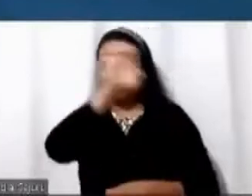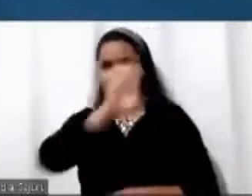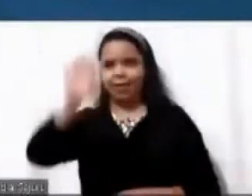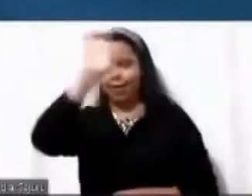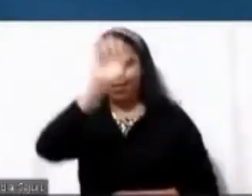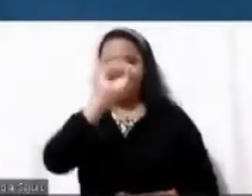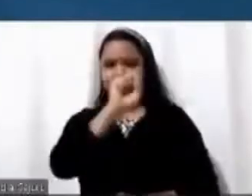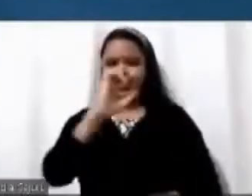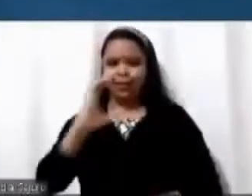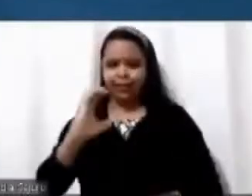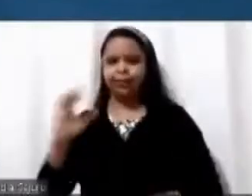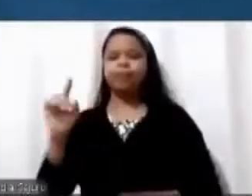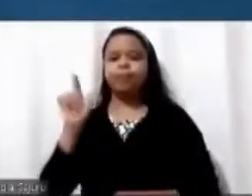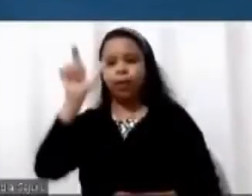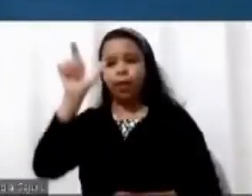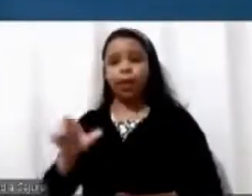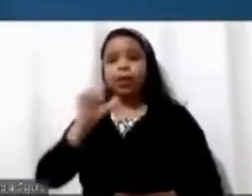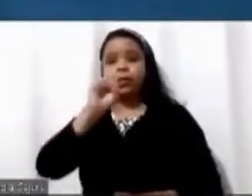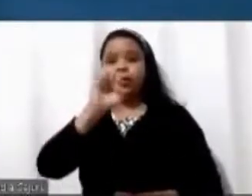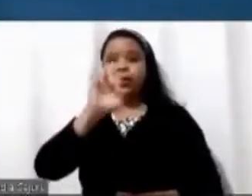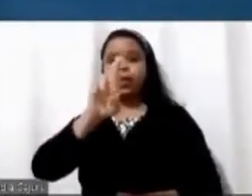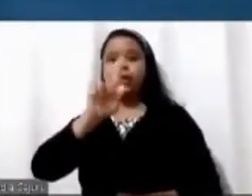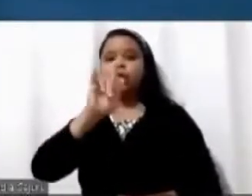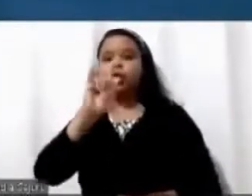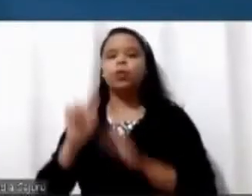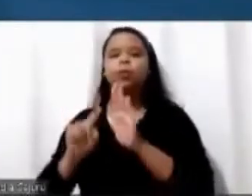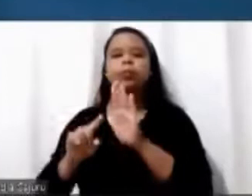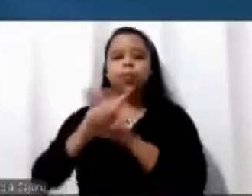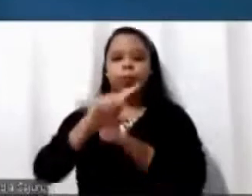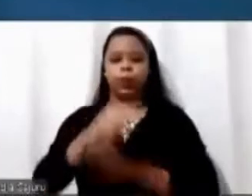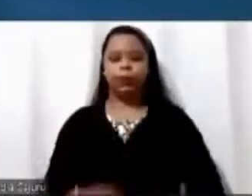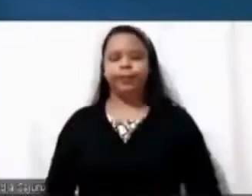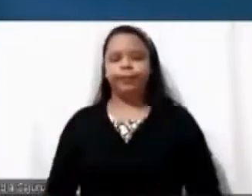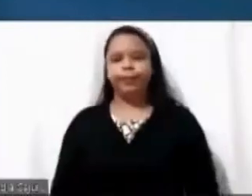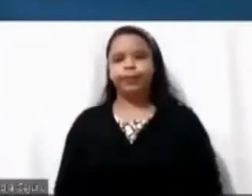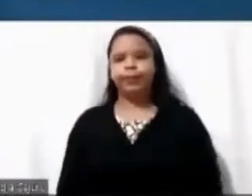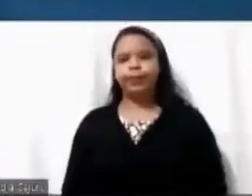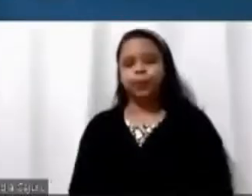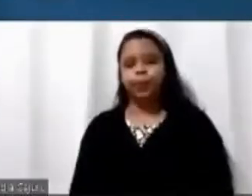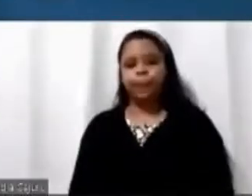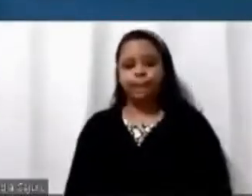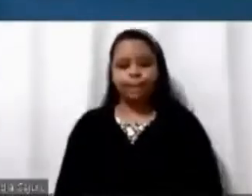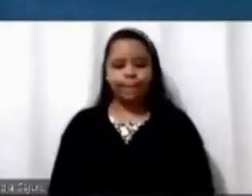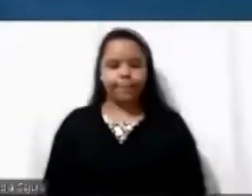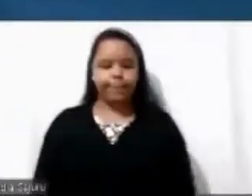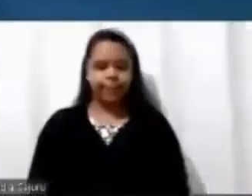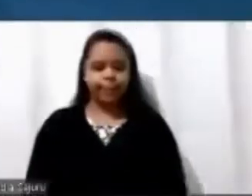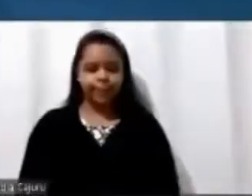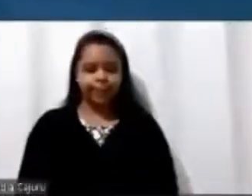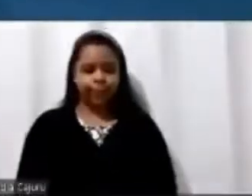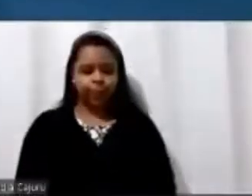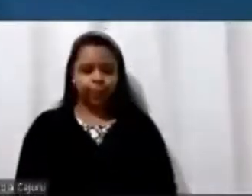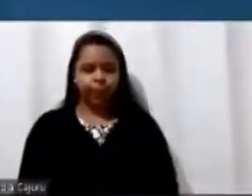Catarina. A pergunta é a seguinte: apesar dos avanços na compreensão da